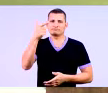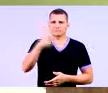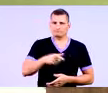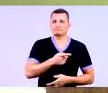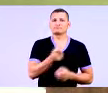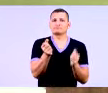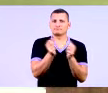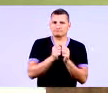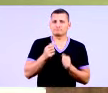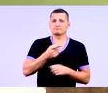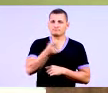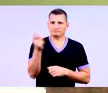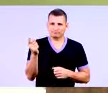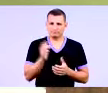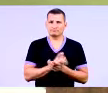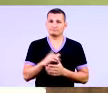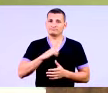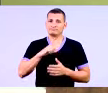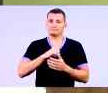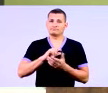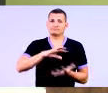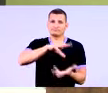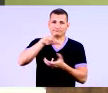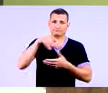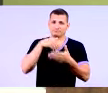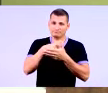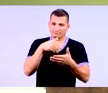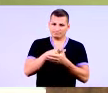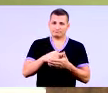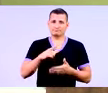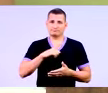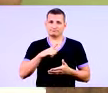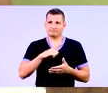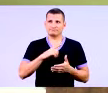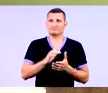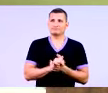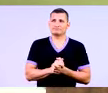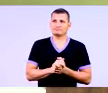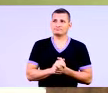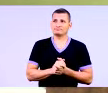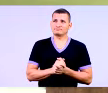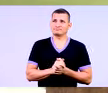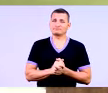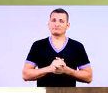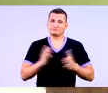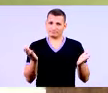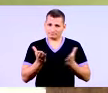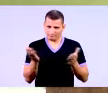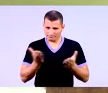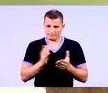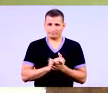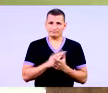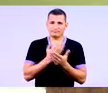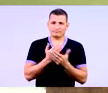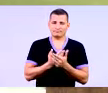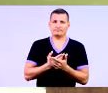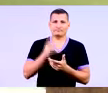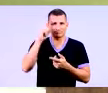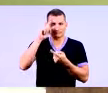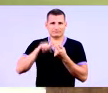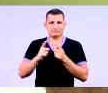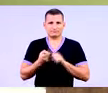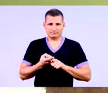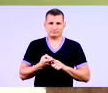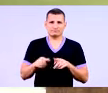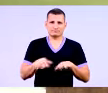vocês estamos em clima de copa do mundo em produção miguel mas agora vamos hoje seguindo a nossa aula de lógica de programação e aí nós vamos